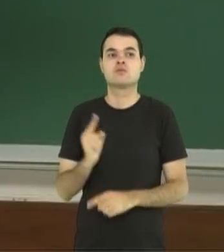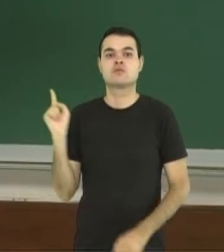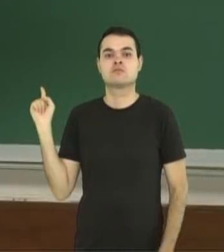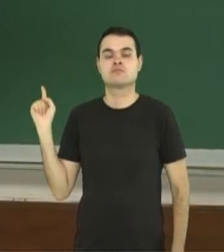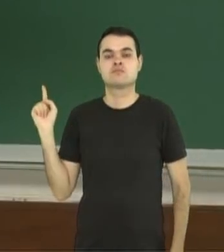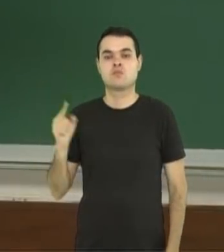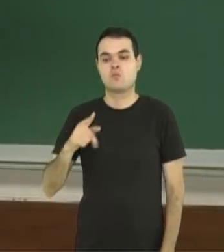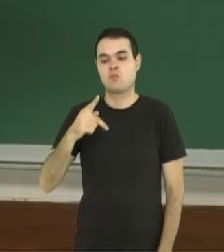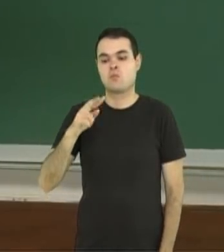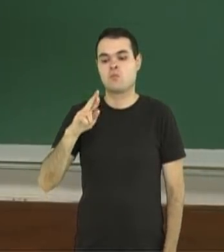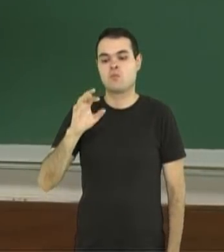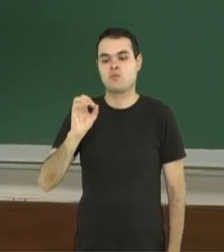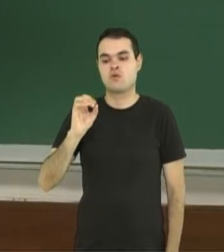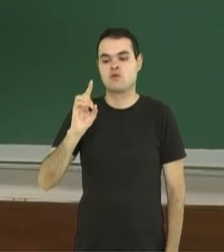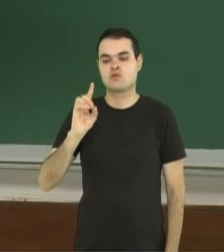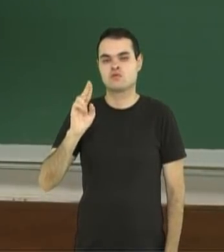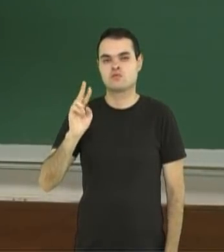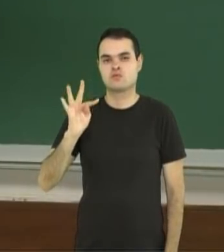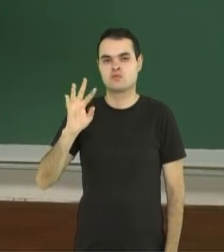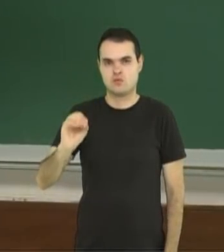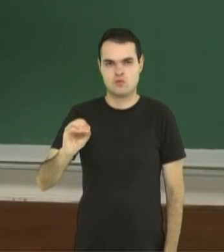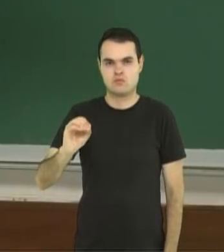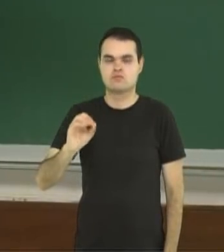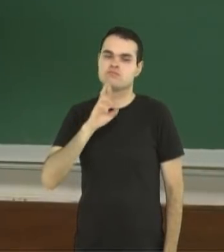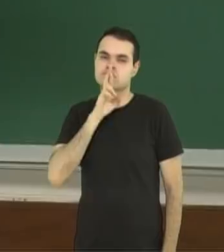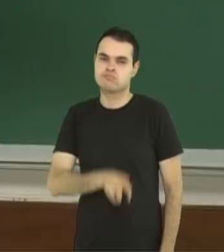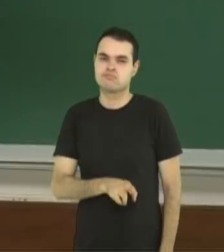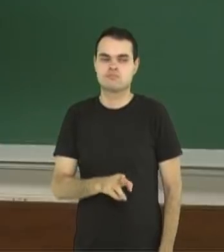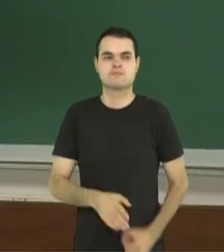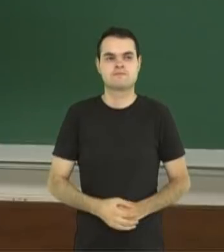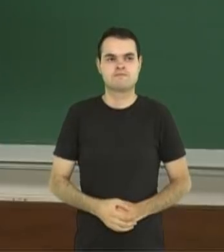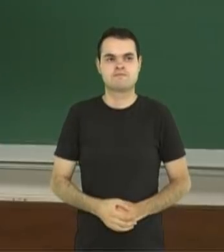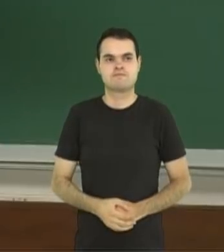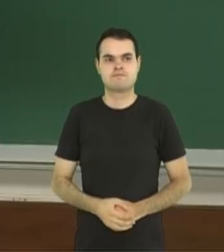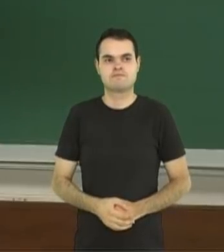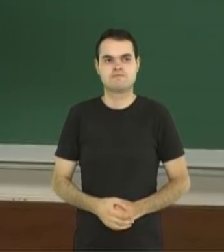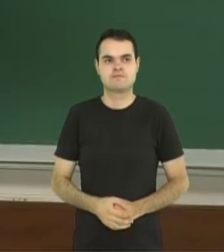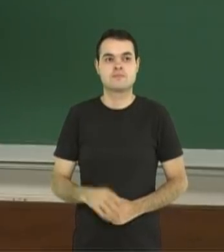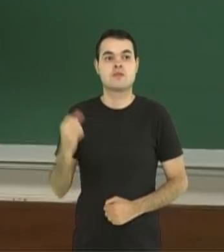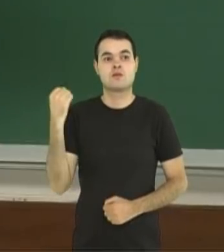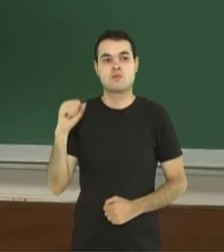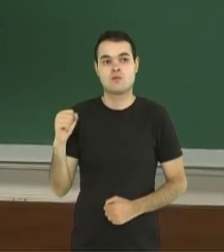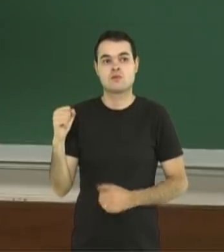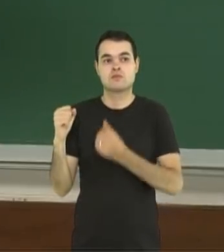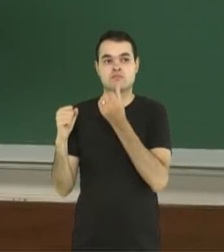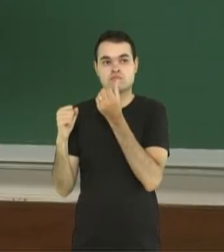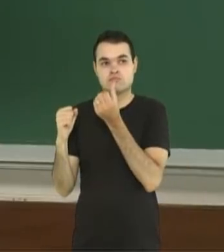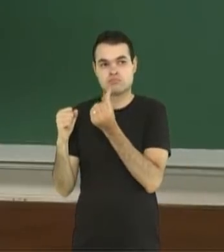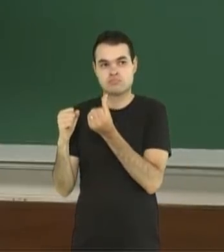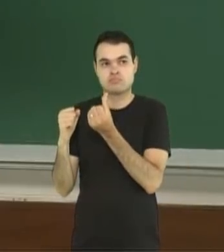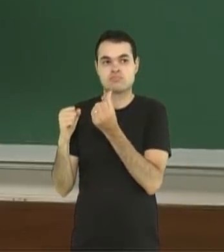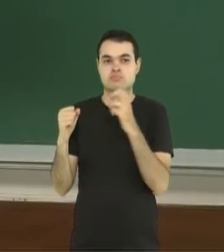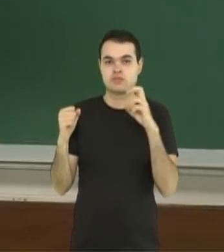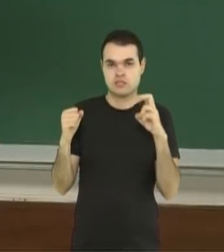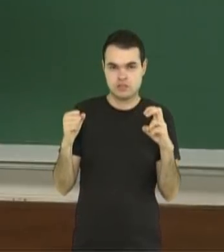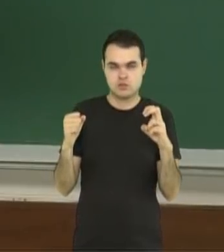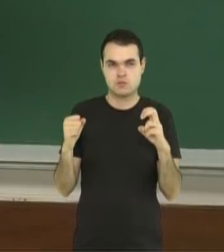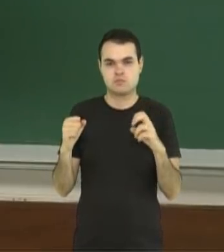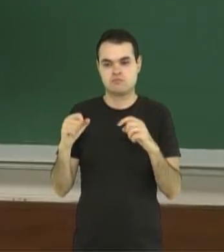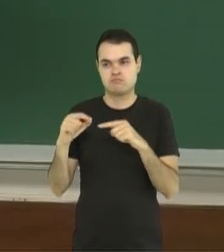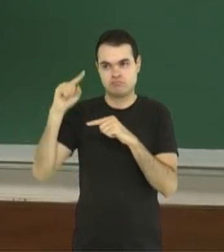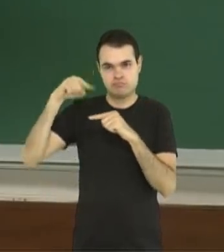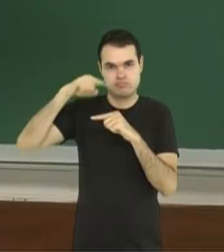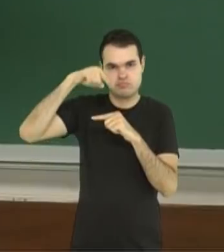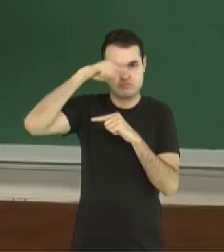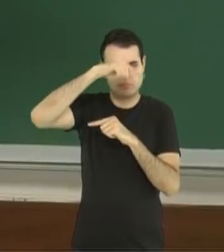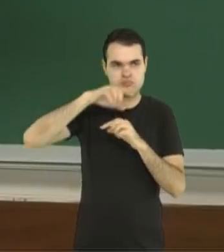O produto. Muito bem. Né? Então, 4 vezes 2, 8. 4 vezes 4, 16, né? Subiu 1. 4 vezes 1, 4. Mais